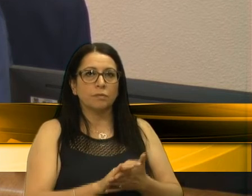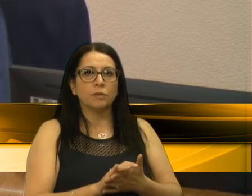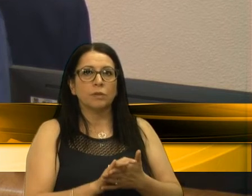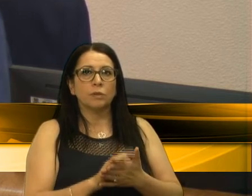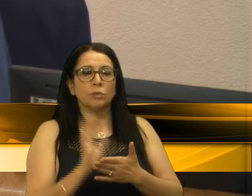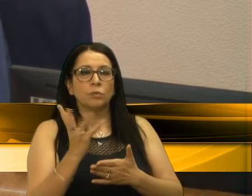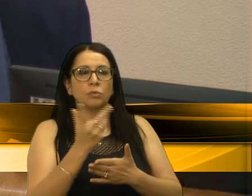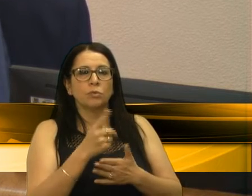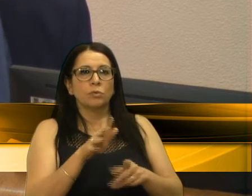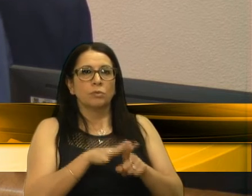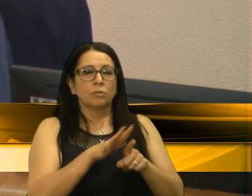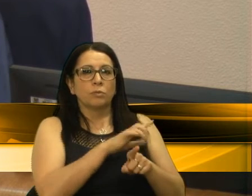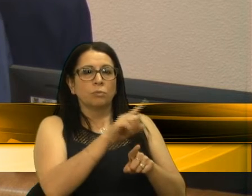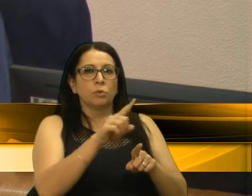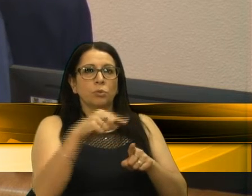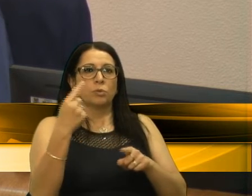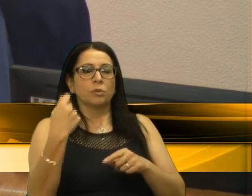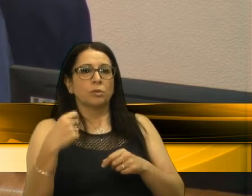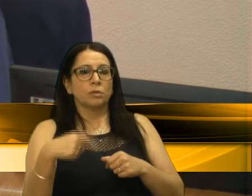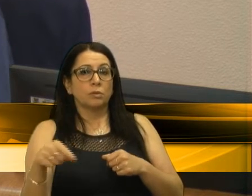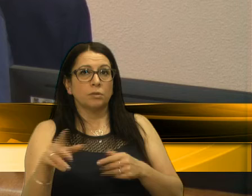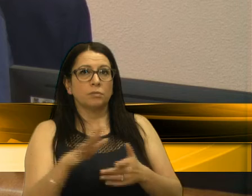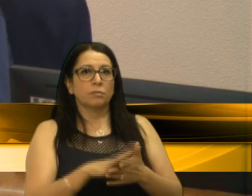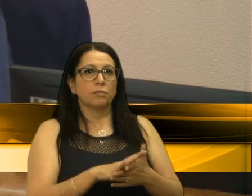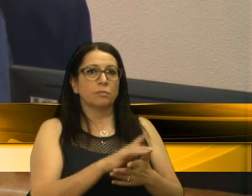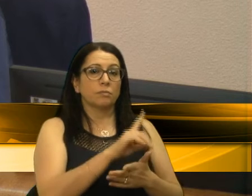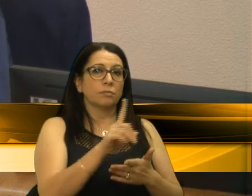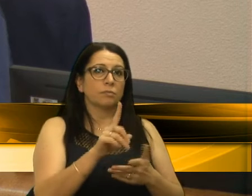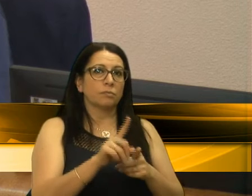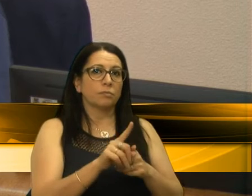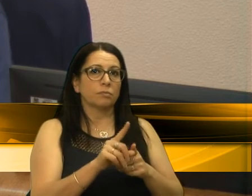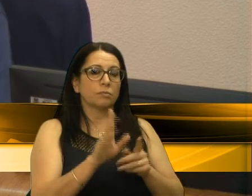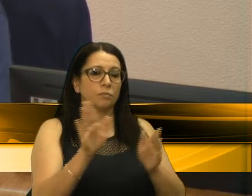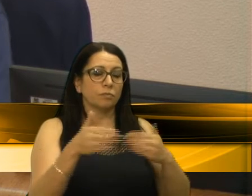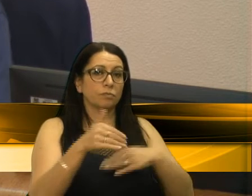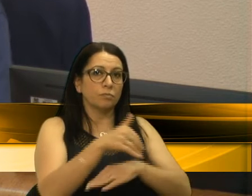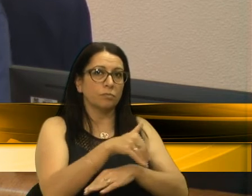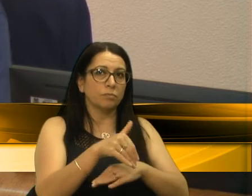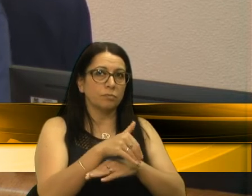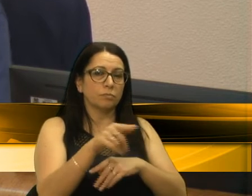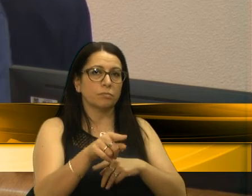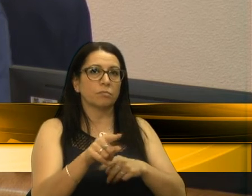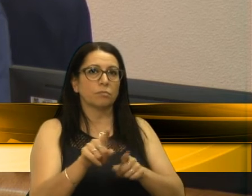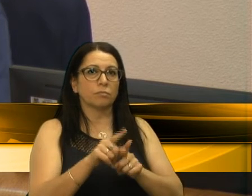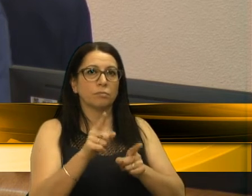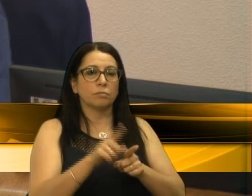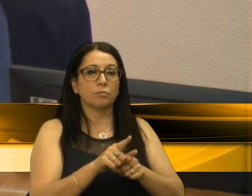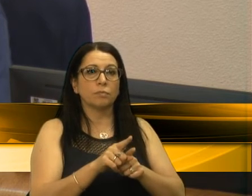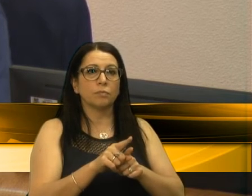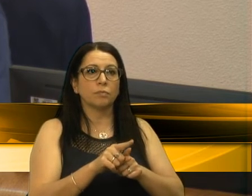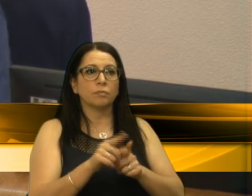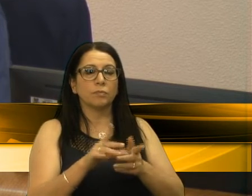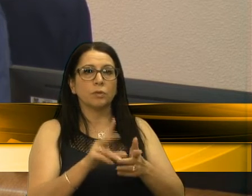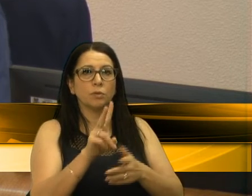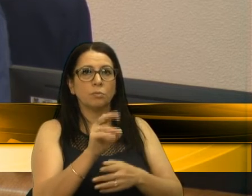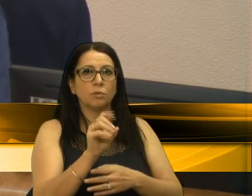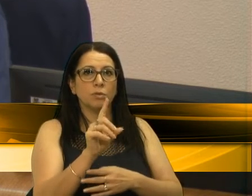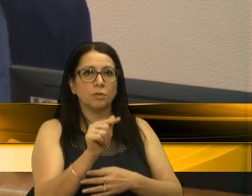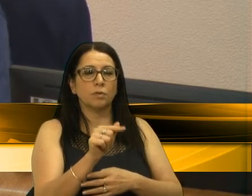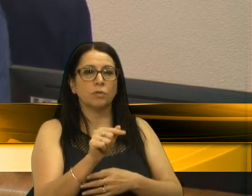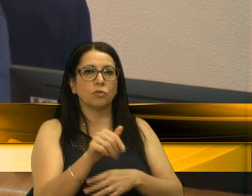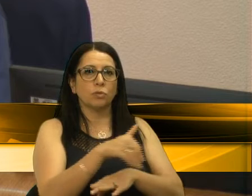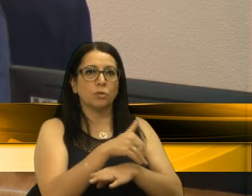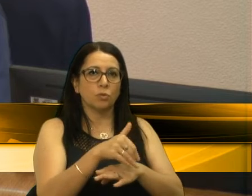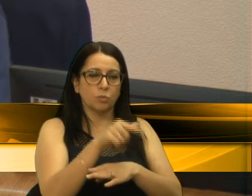público e não demandaria de tantas outras necessidades, como o fechamento da rua, o qual o próprio município evita. Exemplo, em 2017, fechamos a Rua Doutor Montari